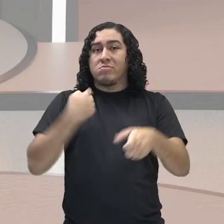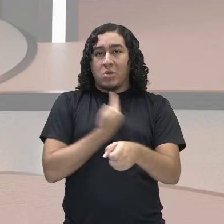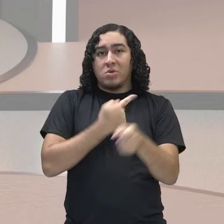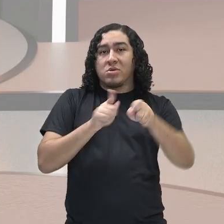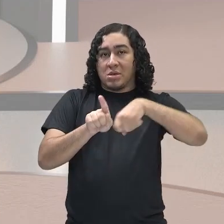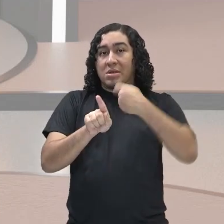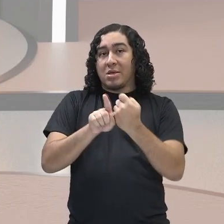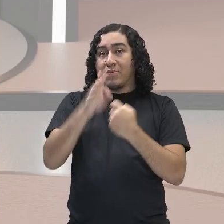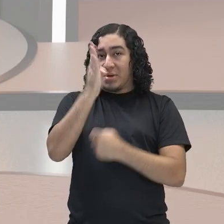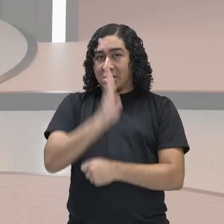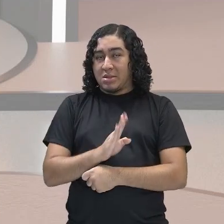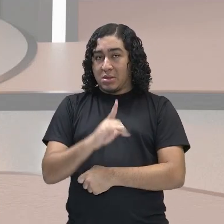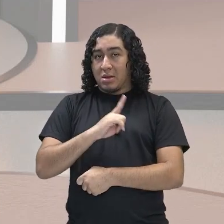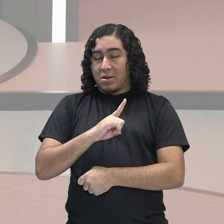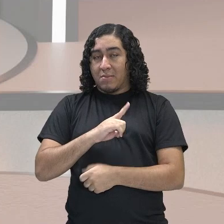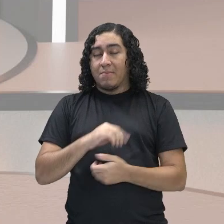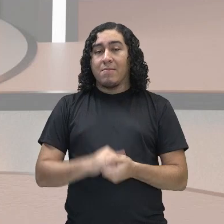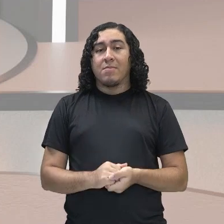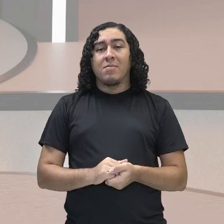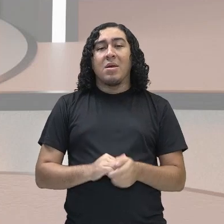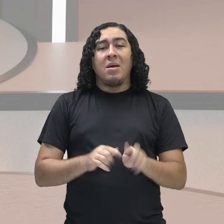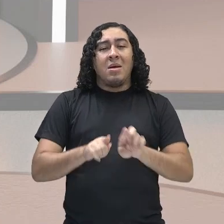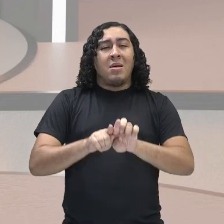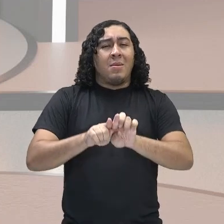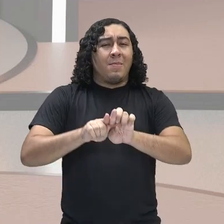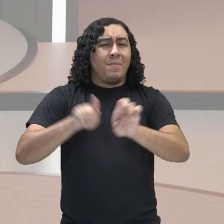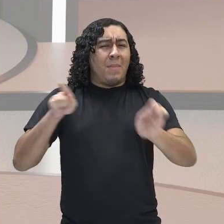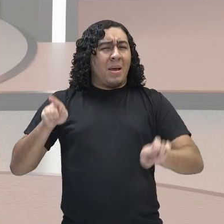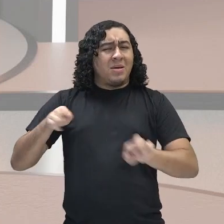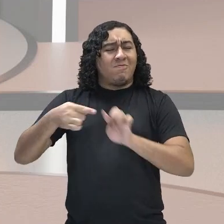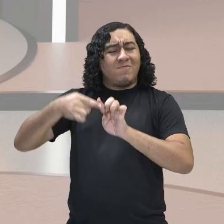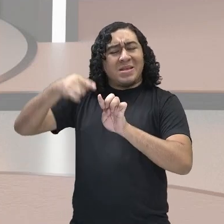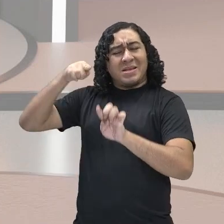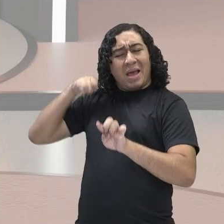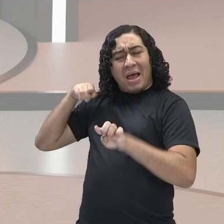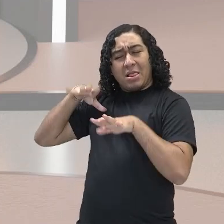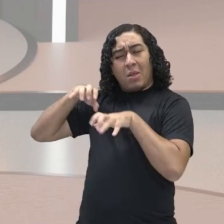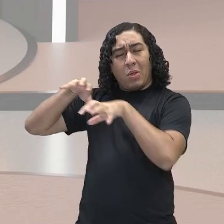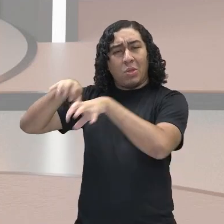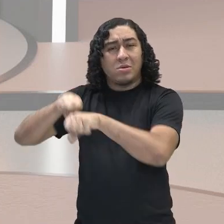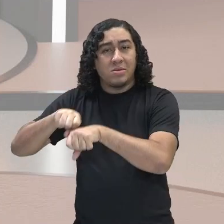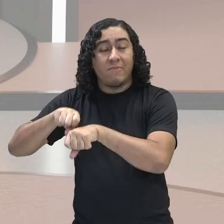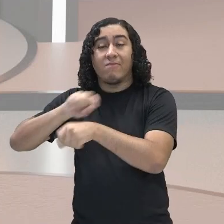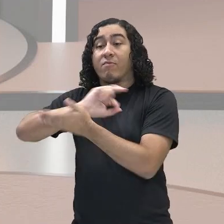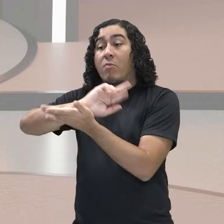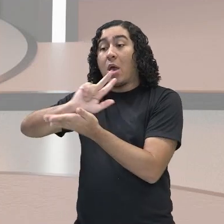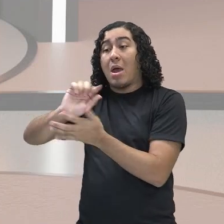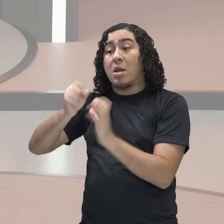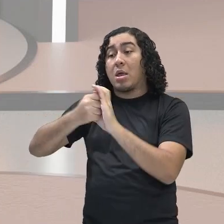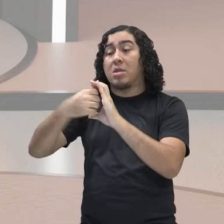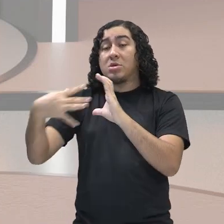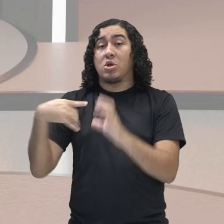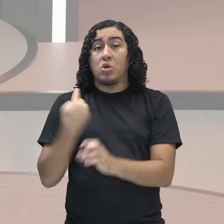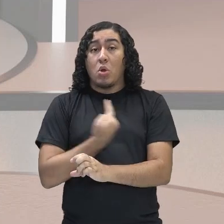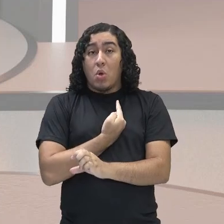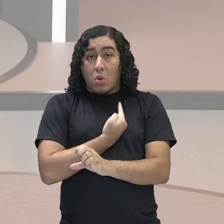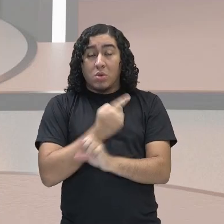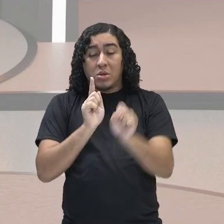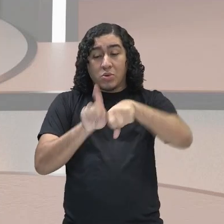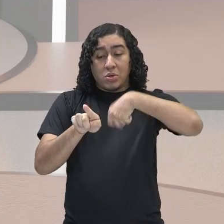sociedade. Entretanto, desde a colonização, vários aspectos de nossa formação social